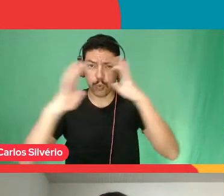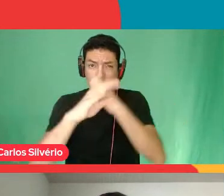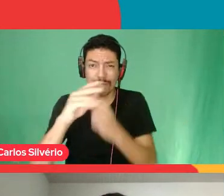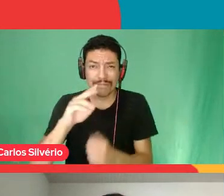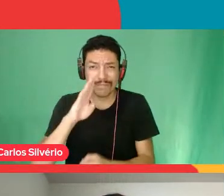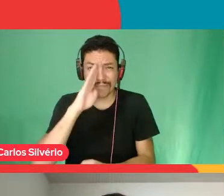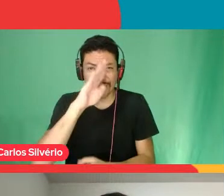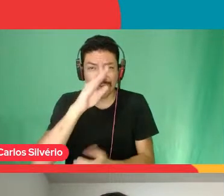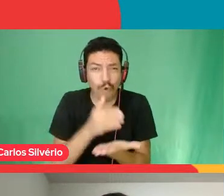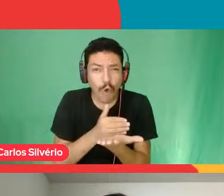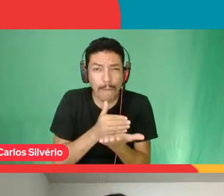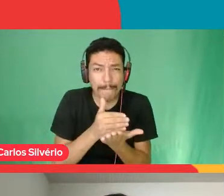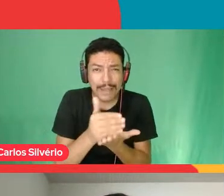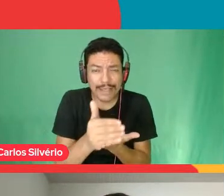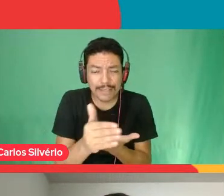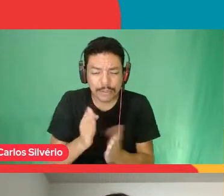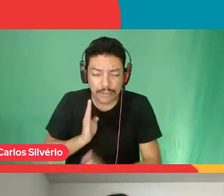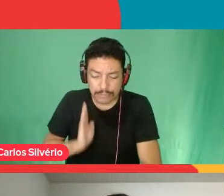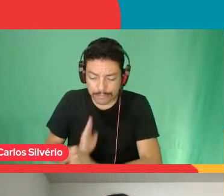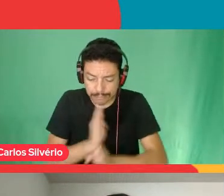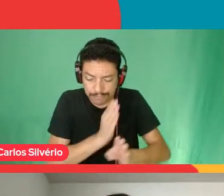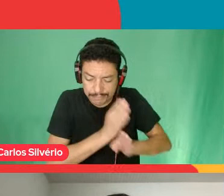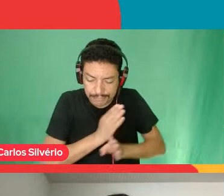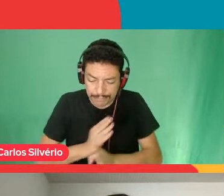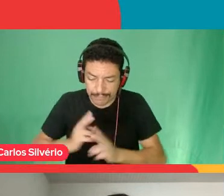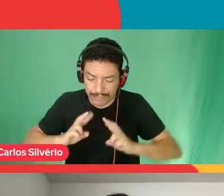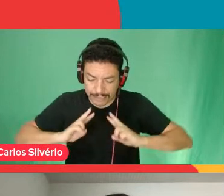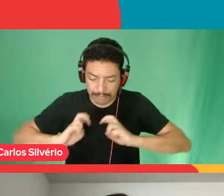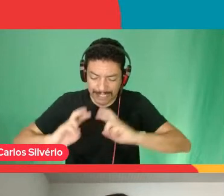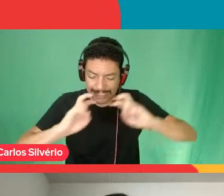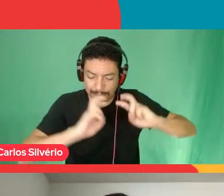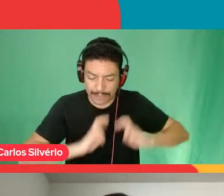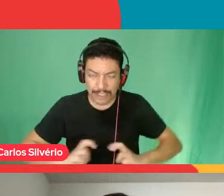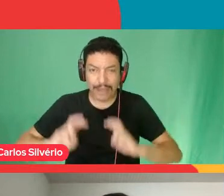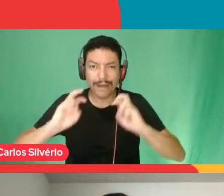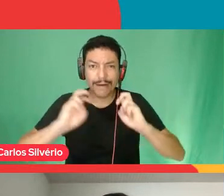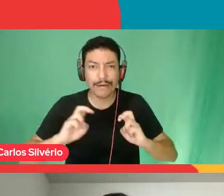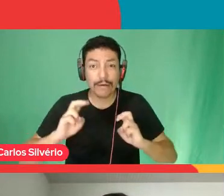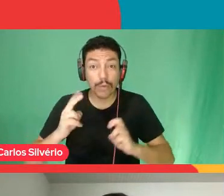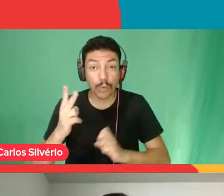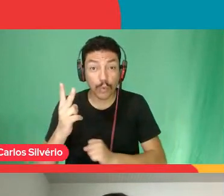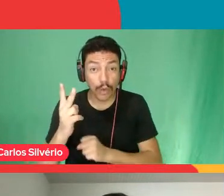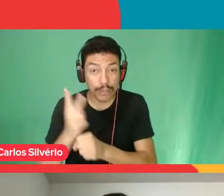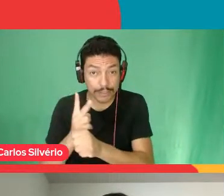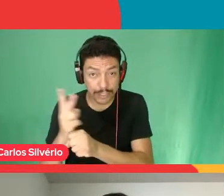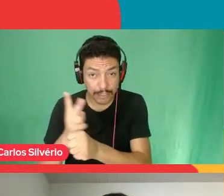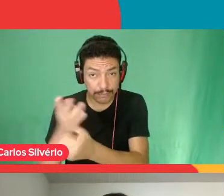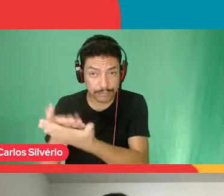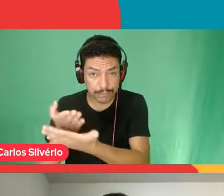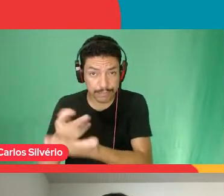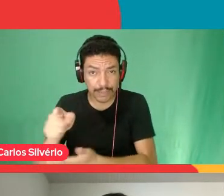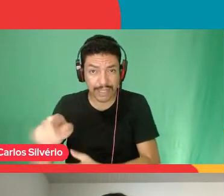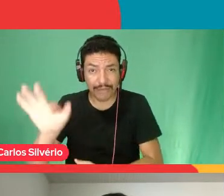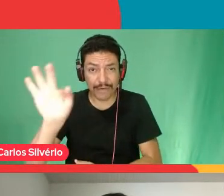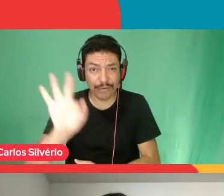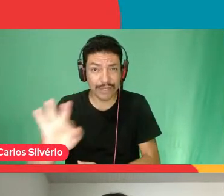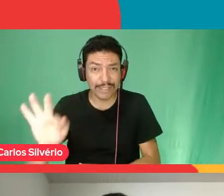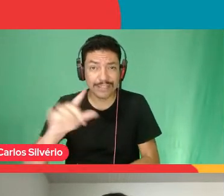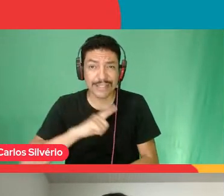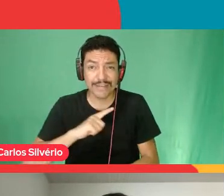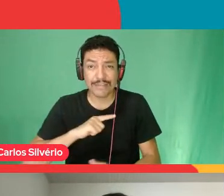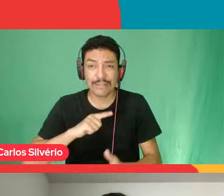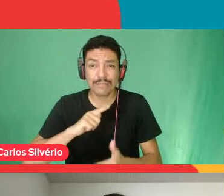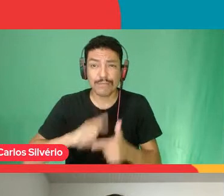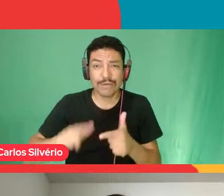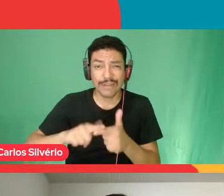de se perceber, de se descobrir. E aí eu passei 2 anos na biomedicina, já com essa crise com relação ao